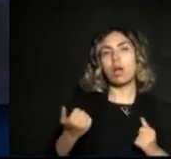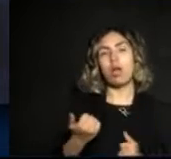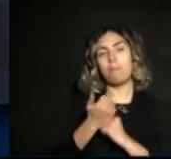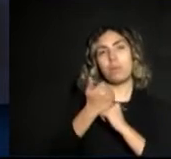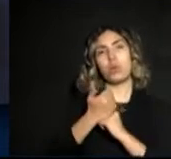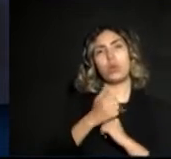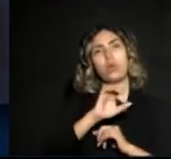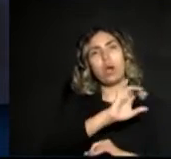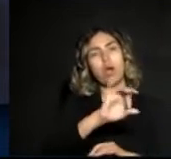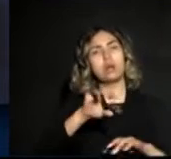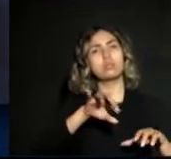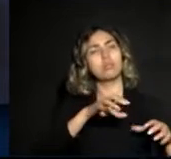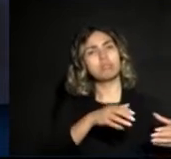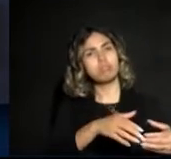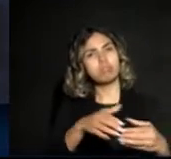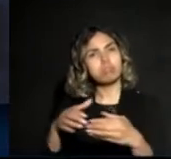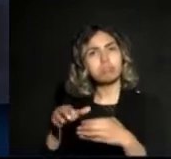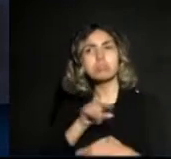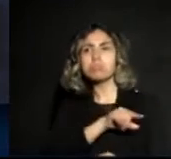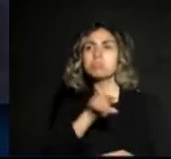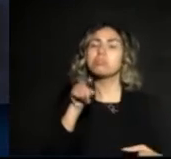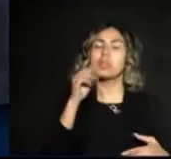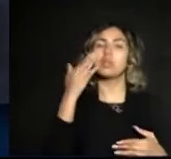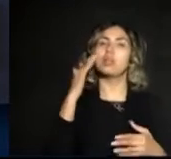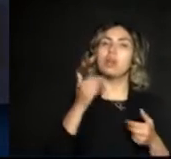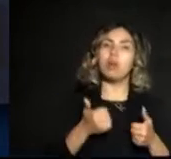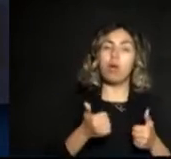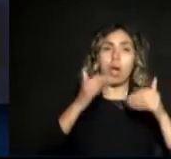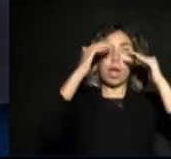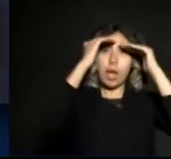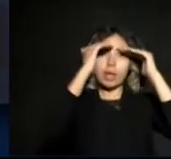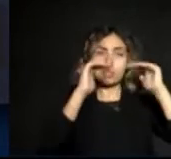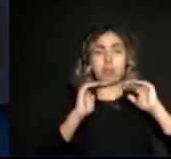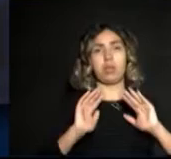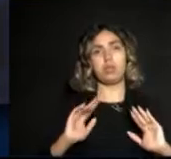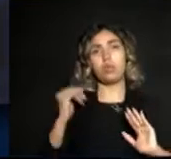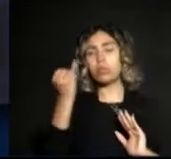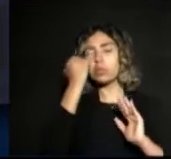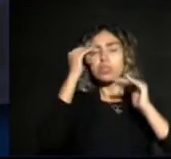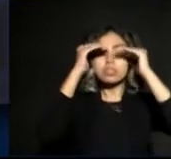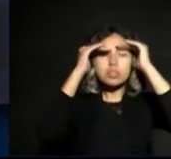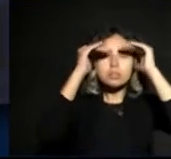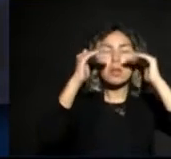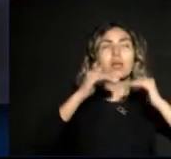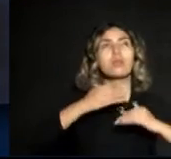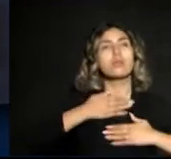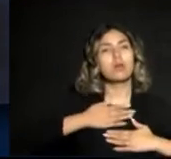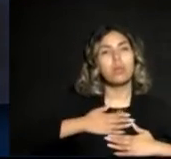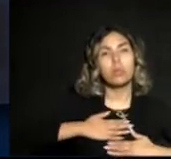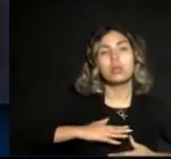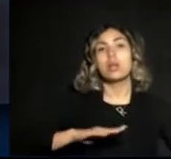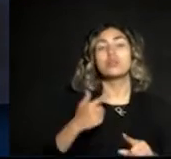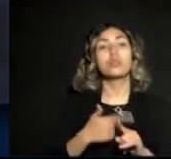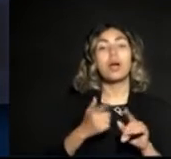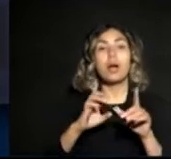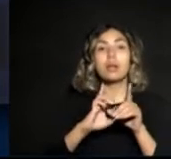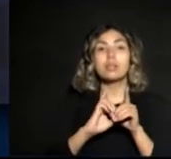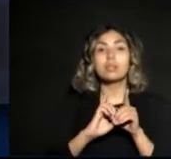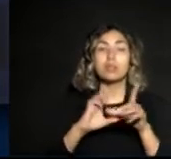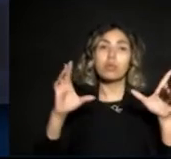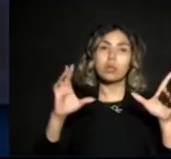cada um Como eu disse aqui se alto contendo respeito tá tranquilidade porque a